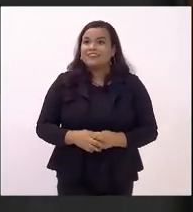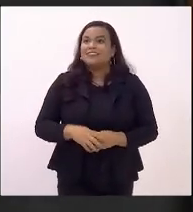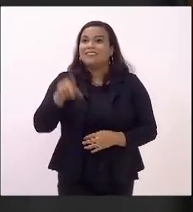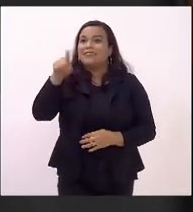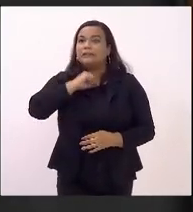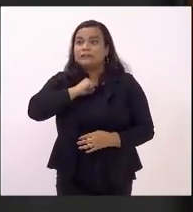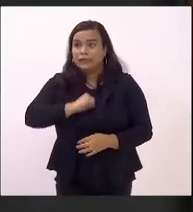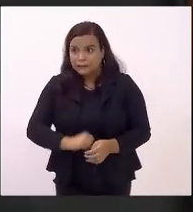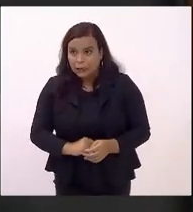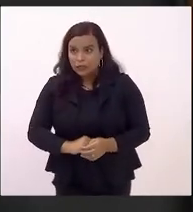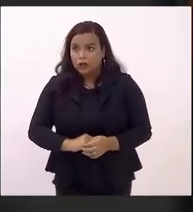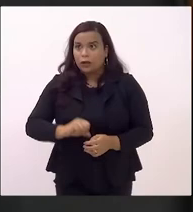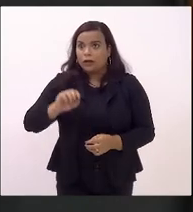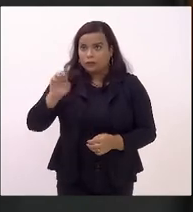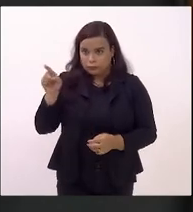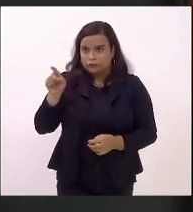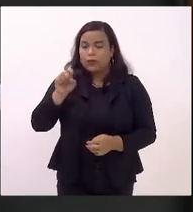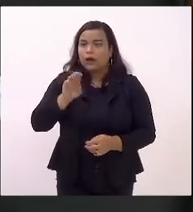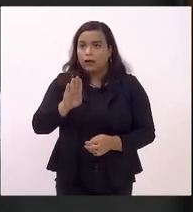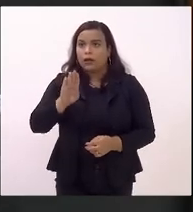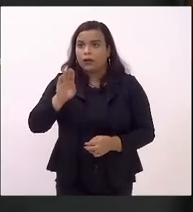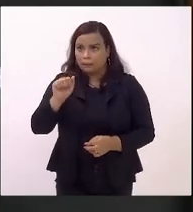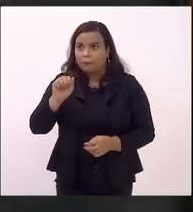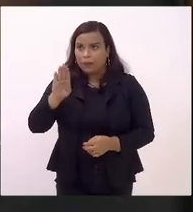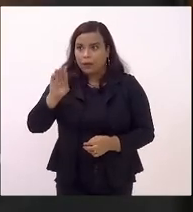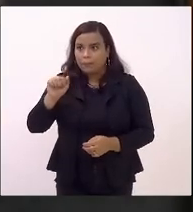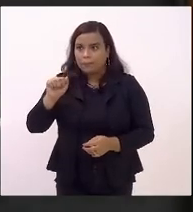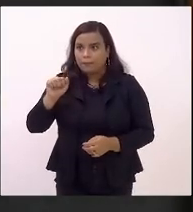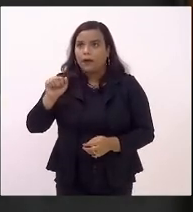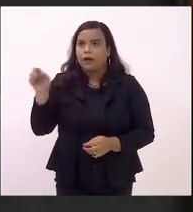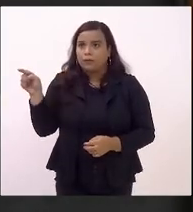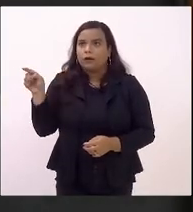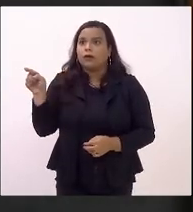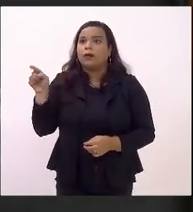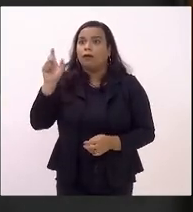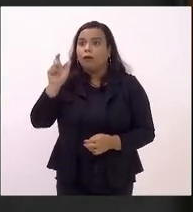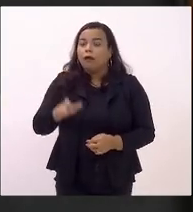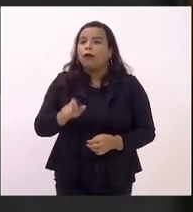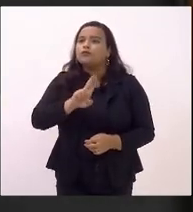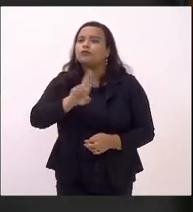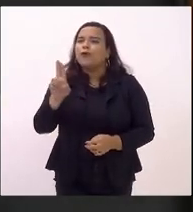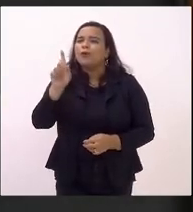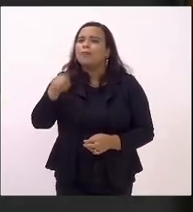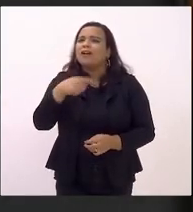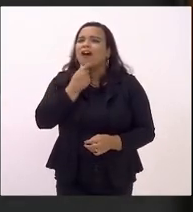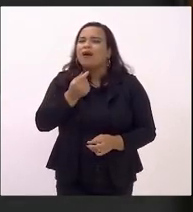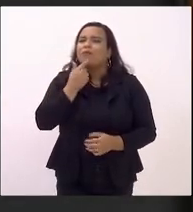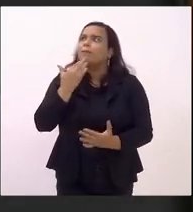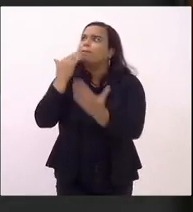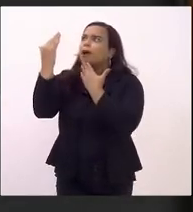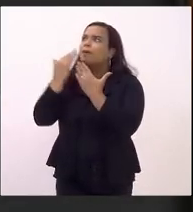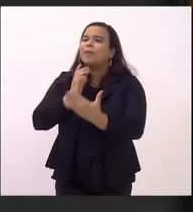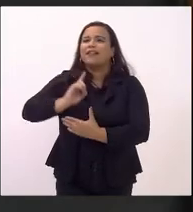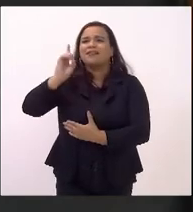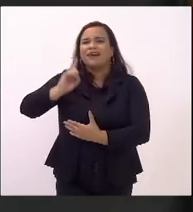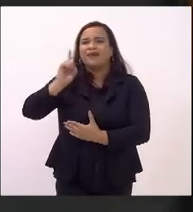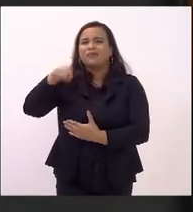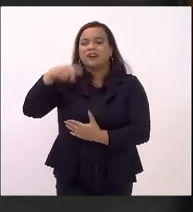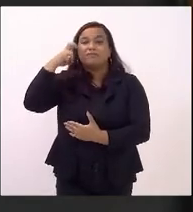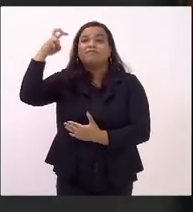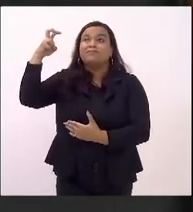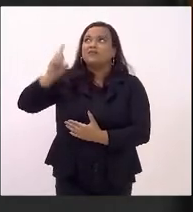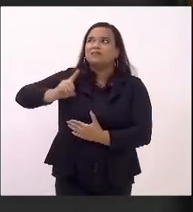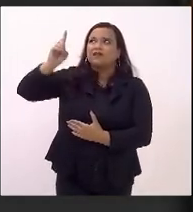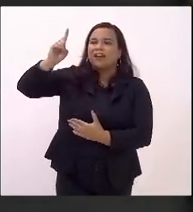sacerdote, além dele ser o homem do oráculo, né, aquele que fala com Deus, na verdade, é isso que está se dizendo, sabedoria divina, que era o que